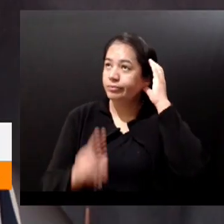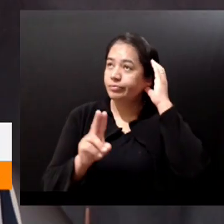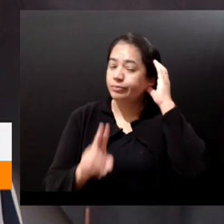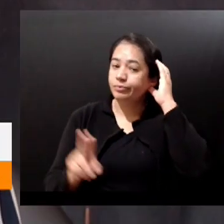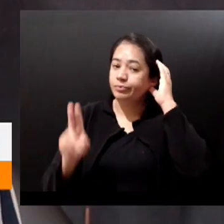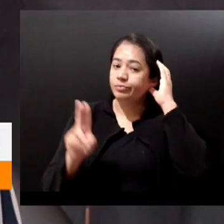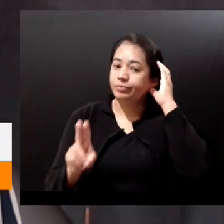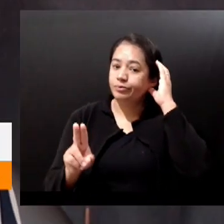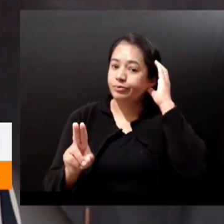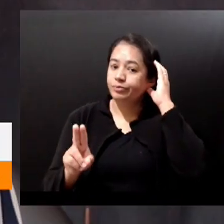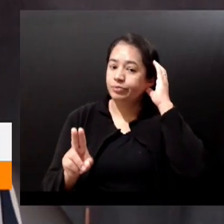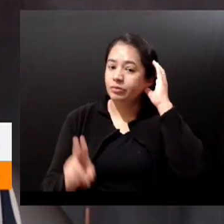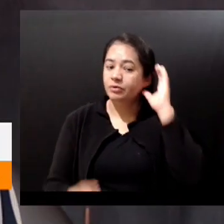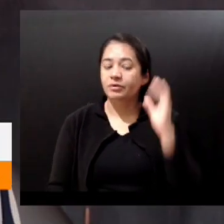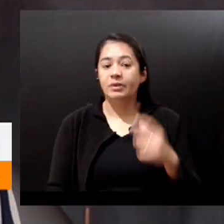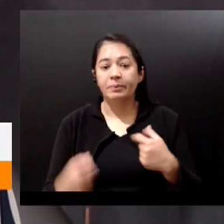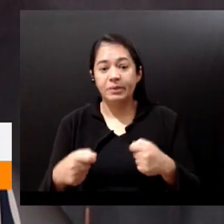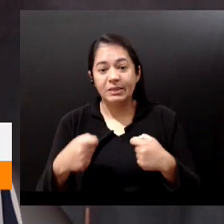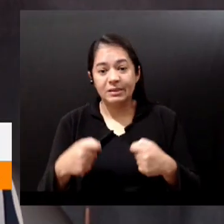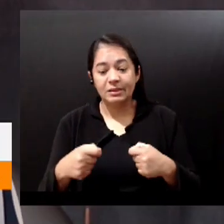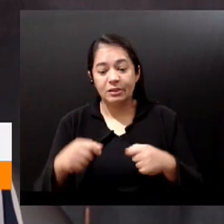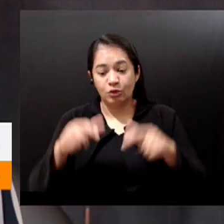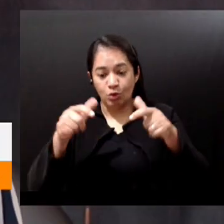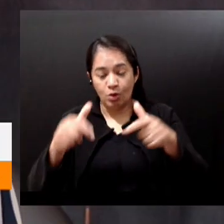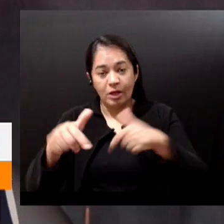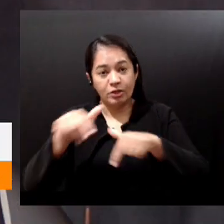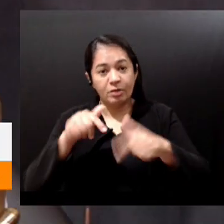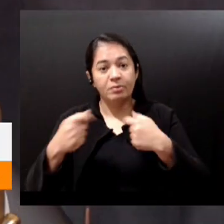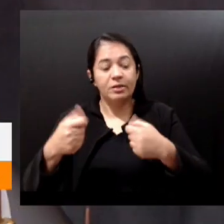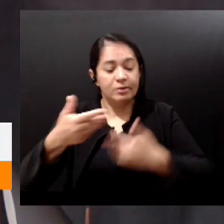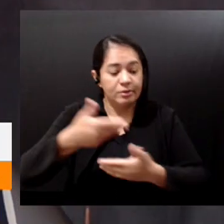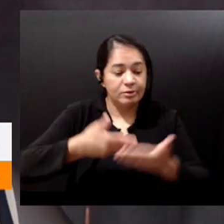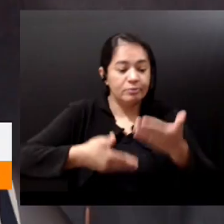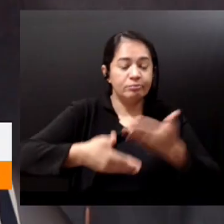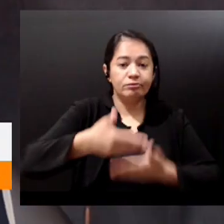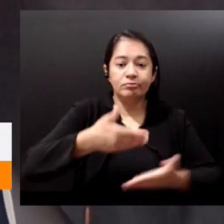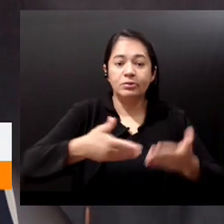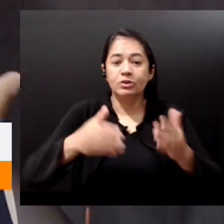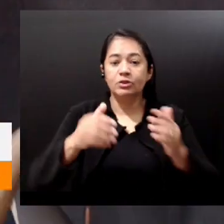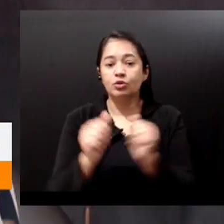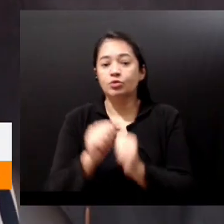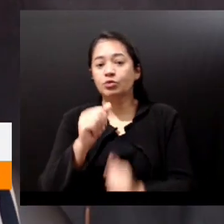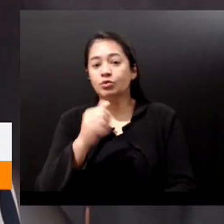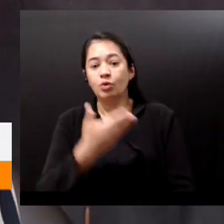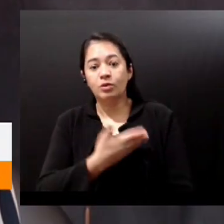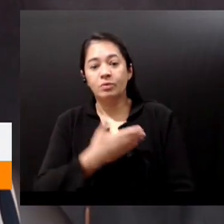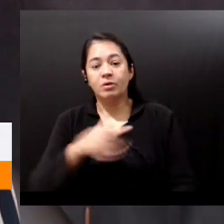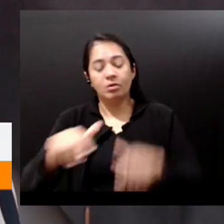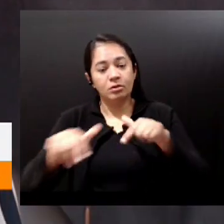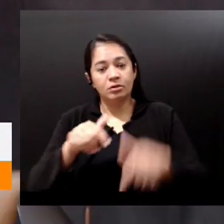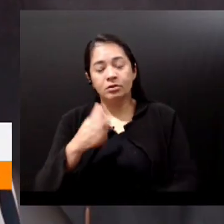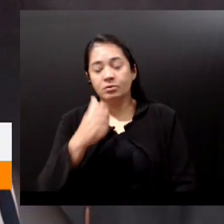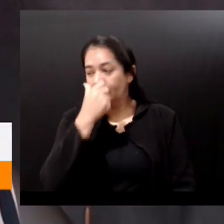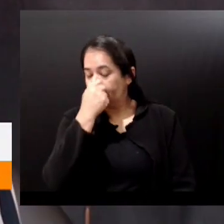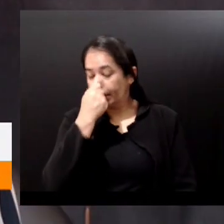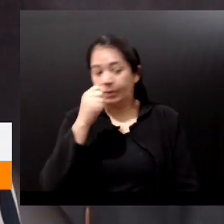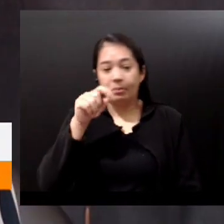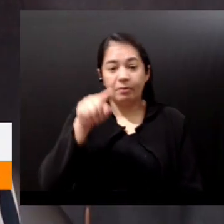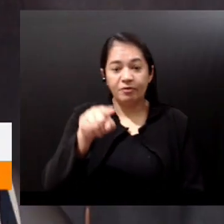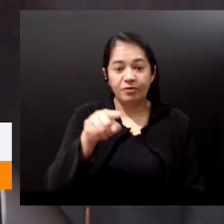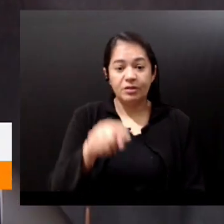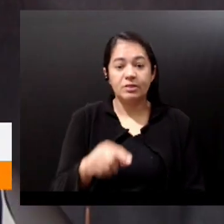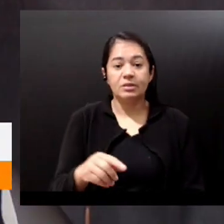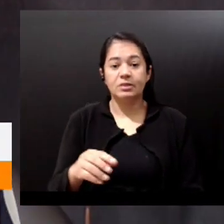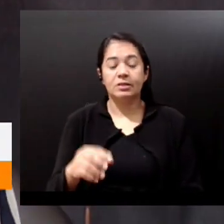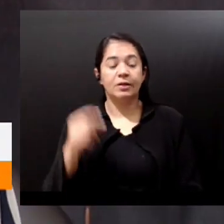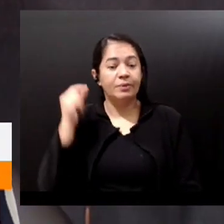de interação entre os companheiros, né? Aí pensa você de fone de ouvido, totalmente isolado, né, distraído com aquela música,